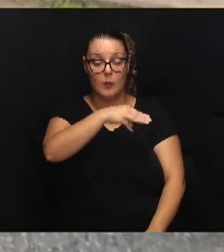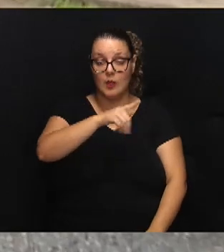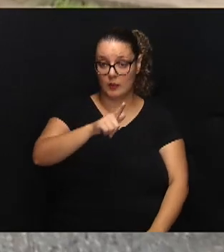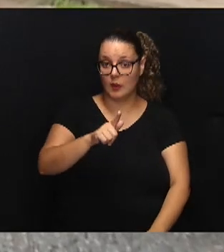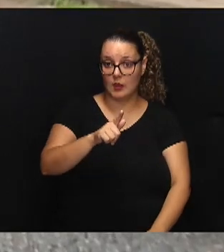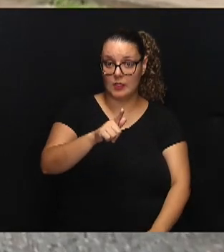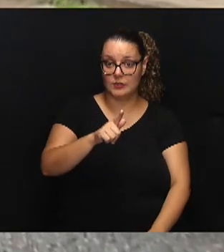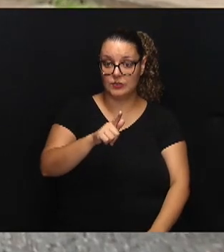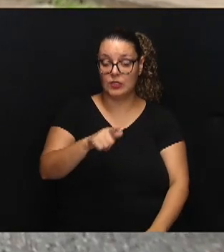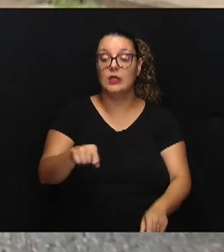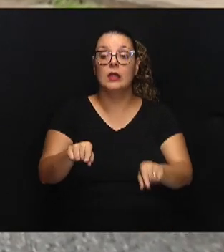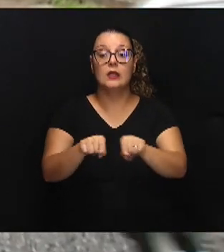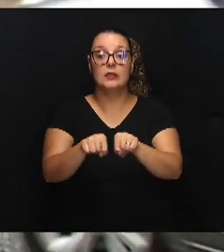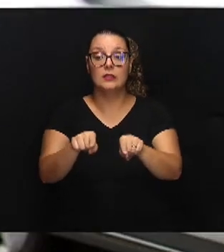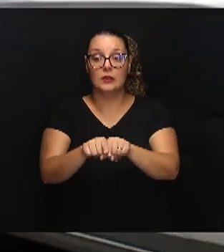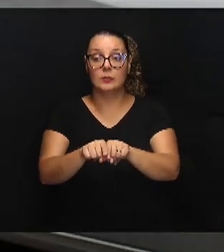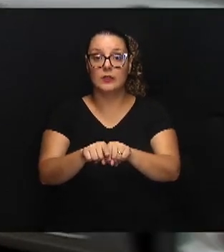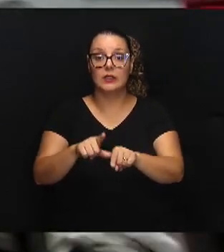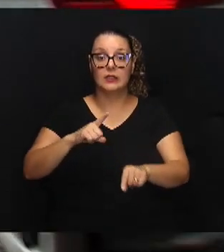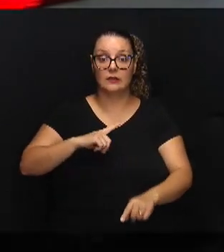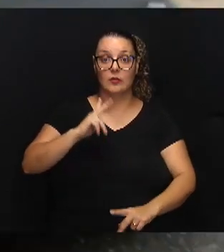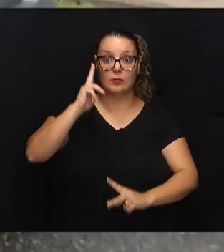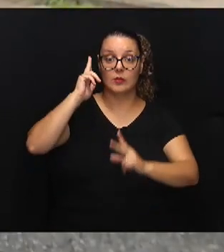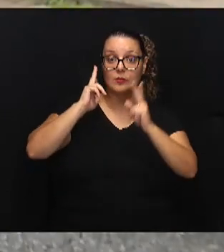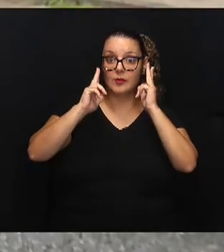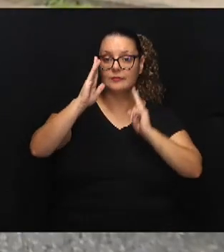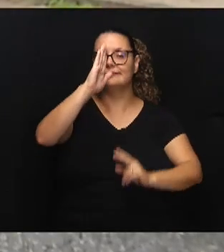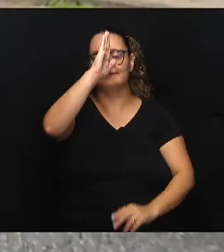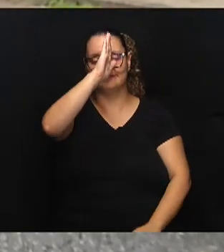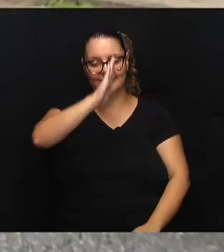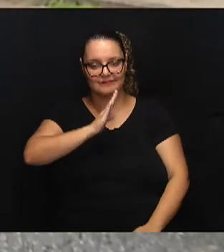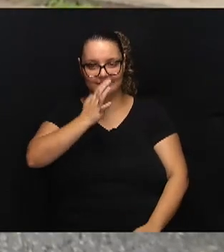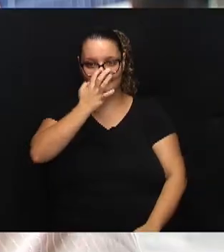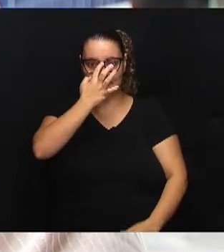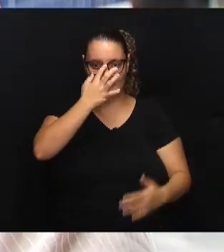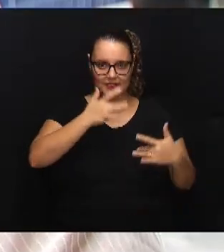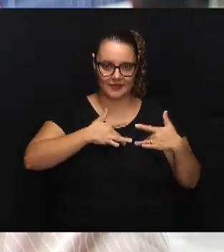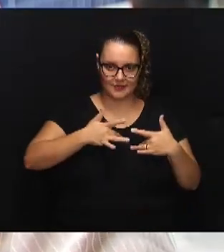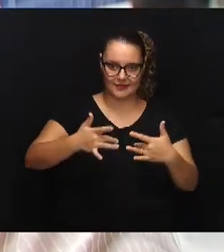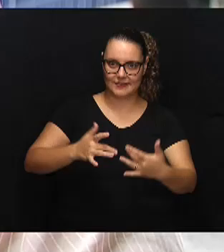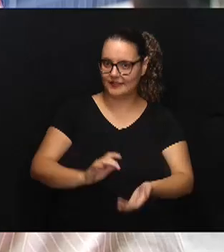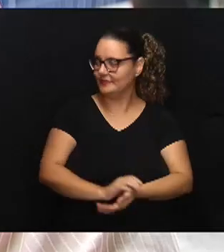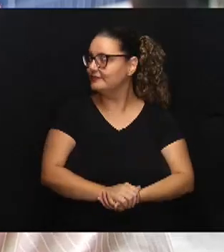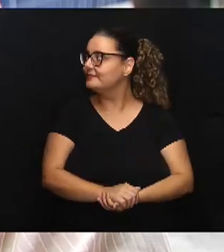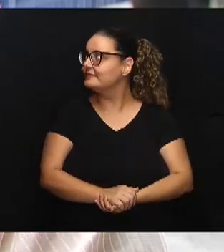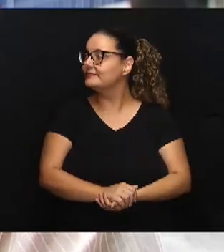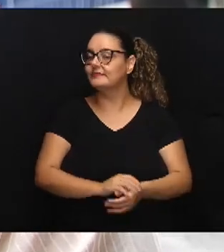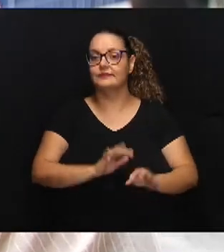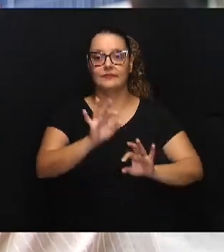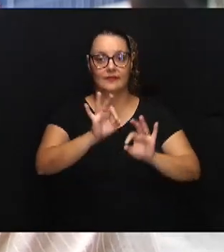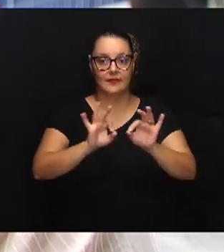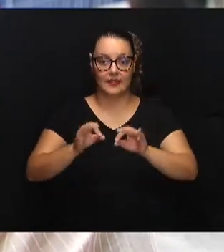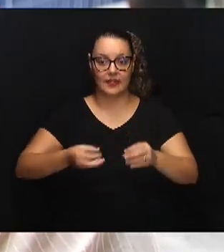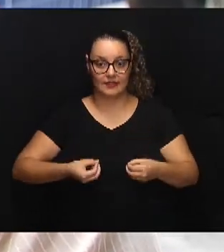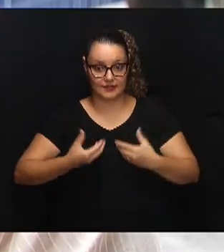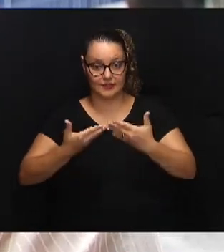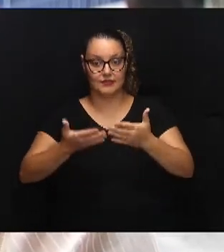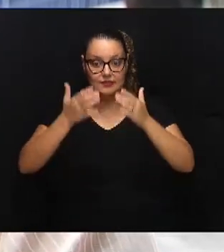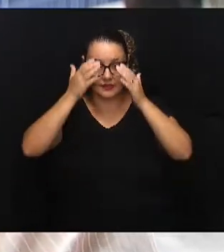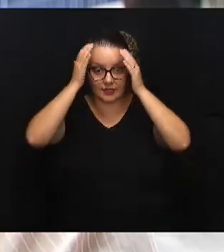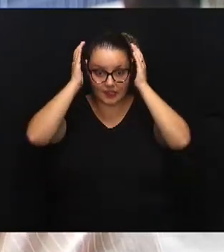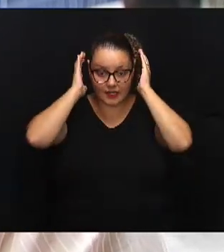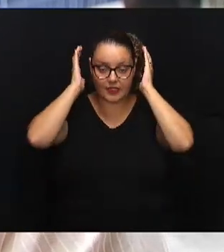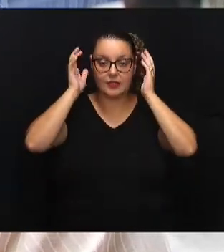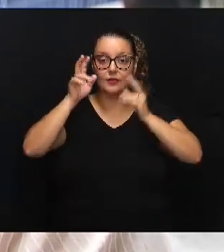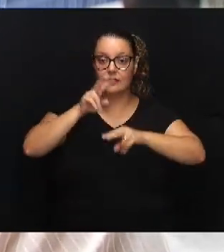Gatti. Também teve corte de cabelo gratuito para doação. Esse projeto de entregar as perucas